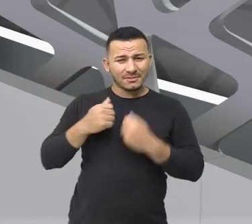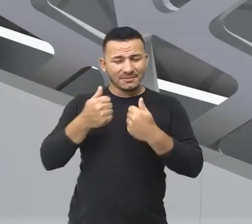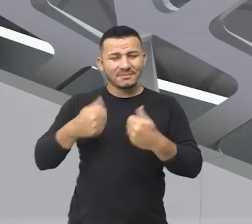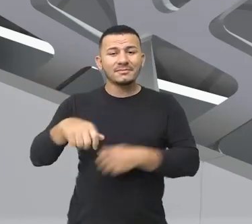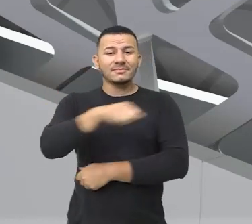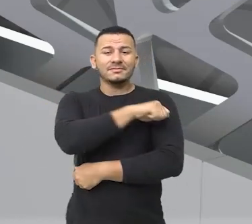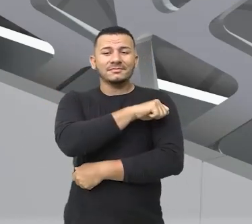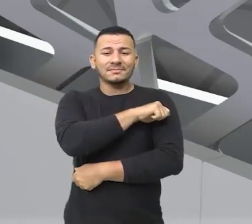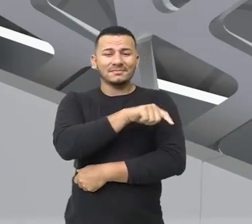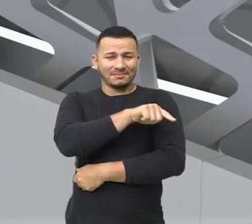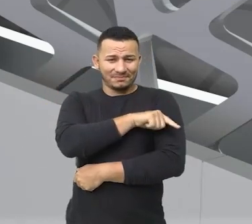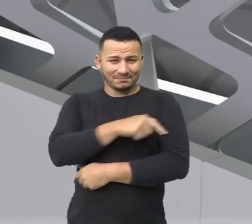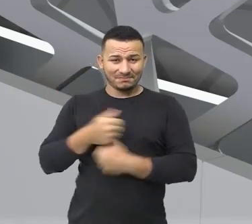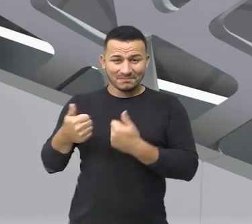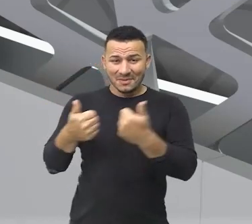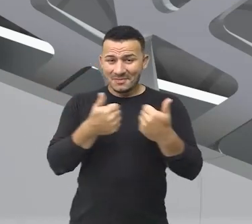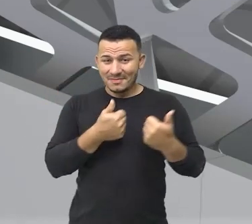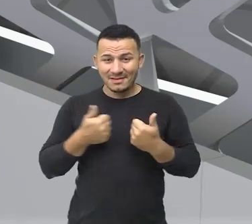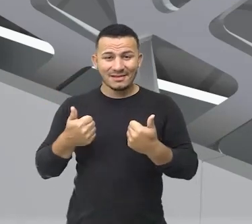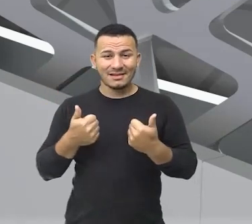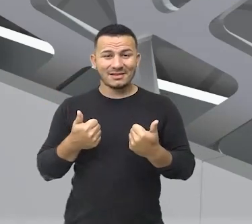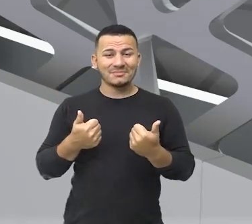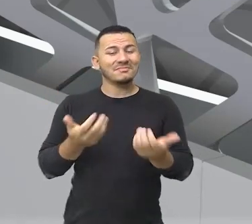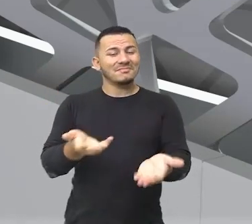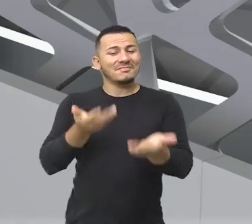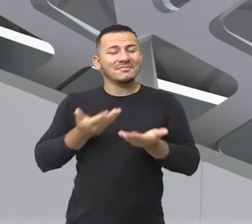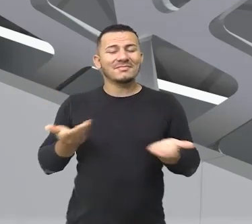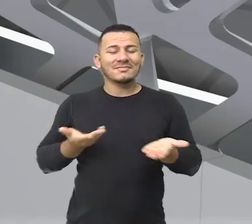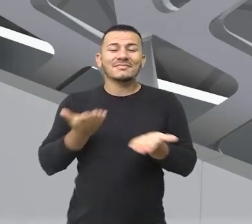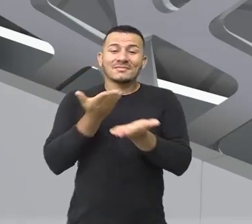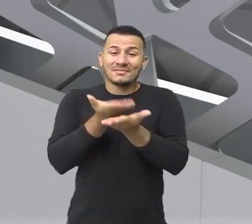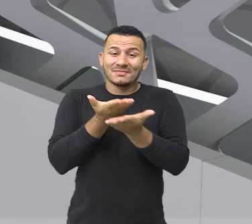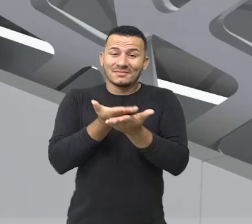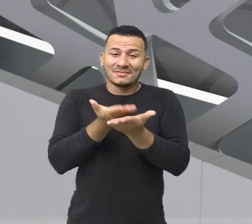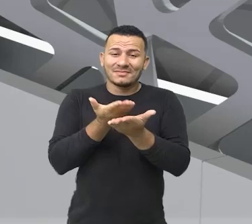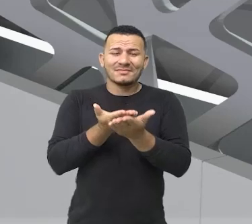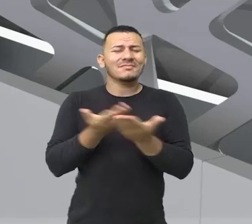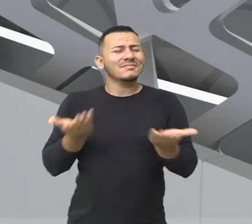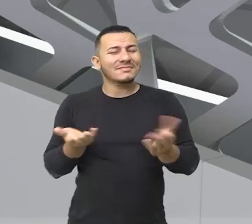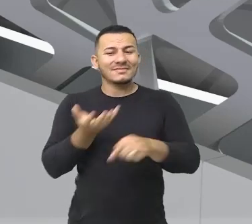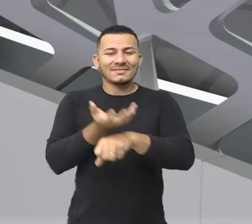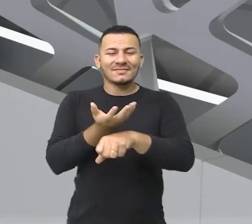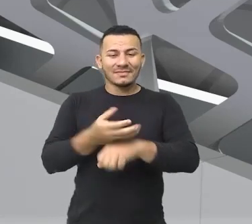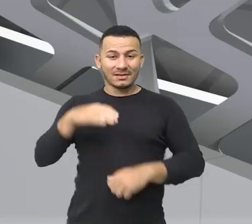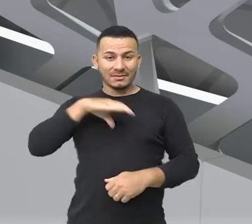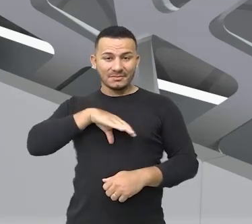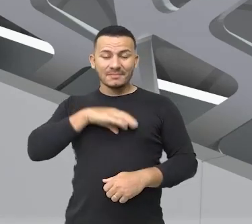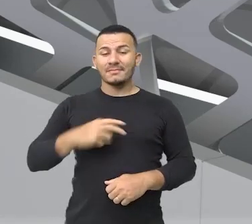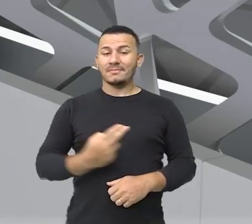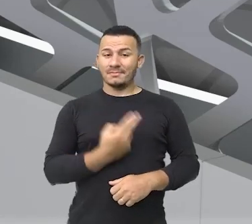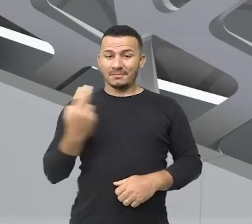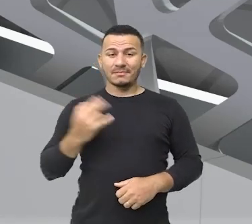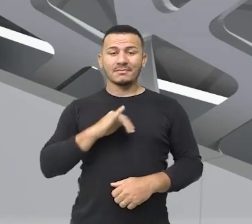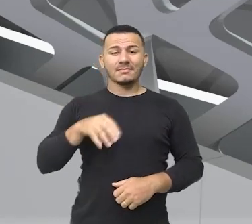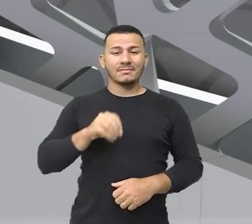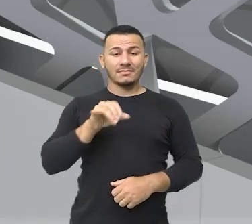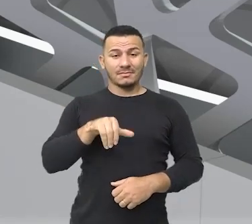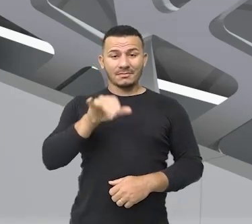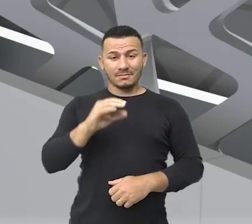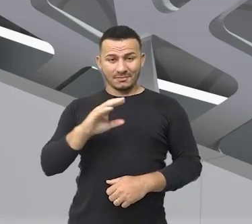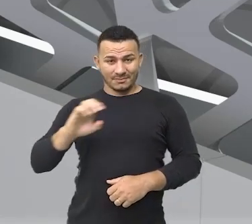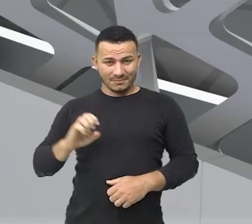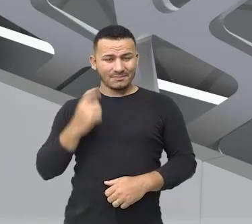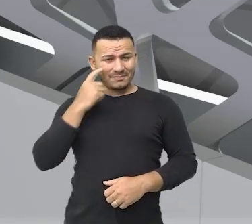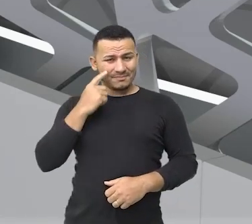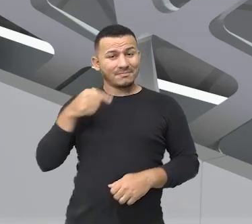pessoal do 7º ano, tudo bem com vocês? Bem-vindos a mais uma aula de língua portuguesa. Eu sou a professora Joyce Martins,